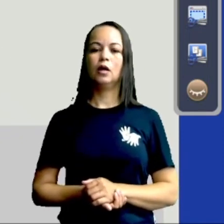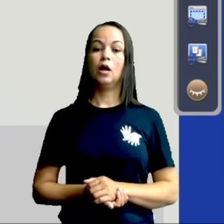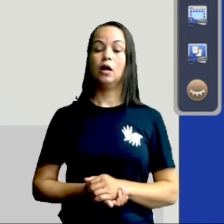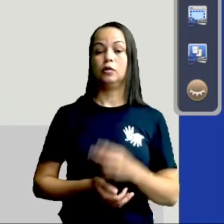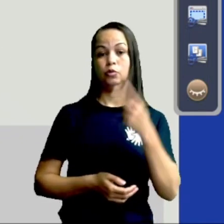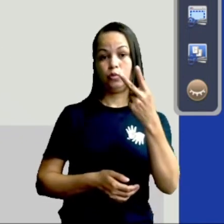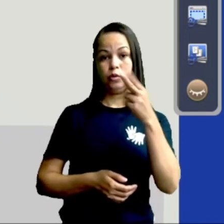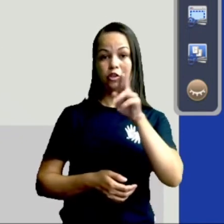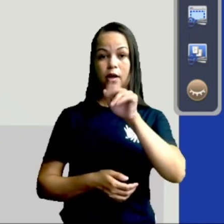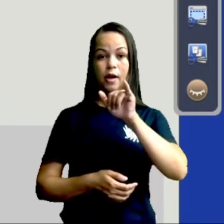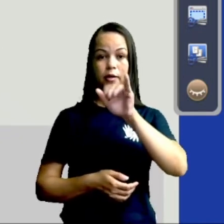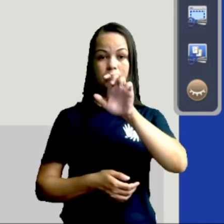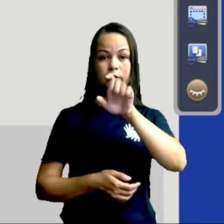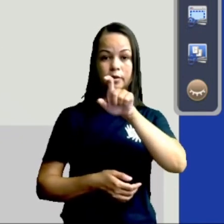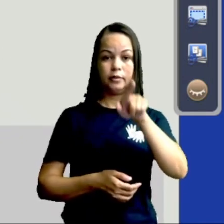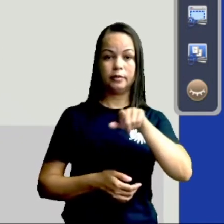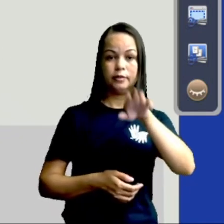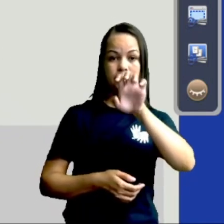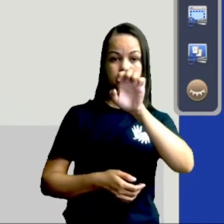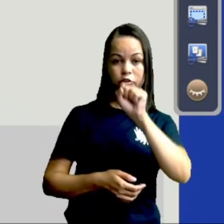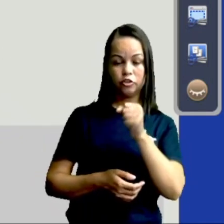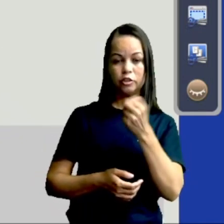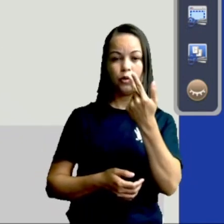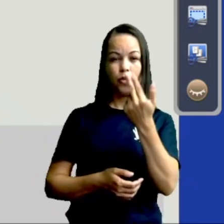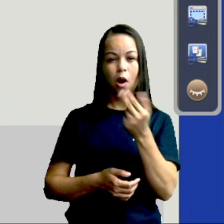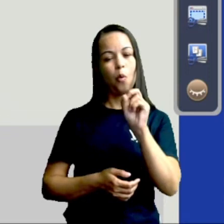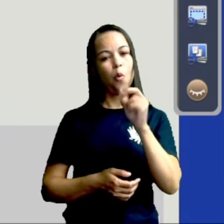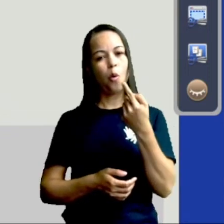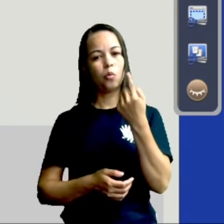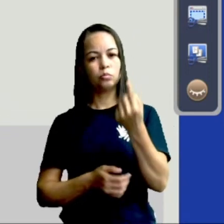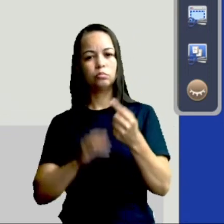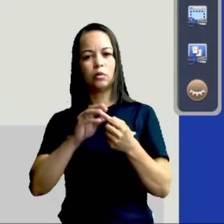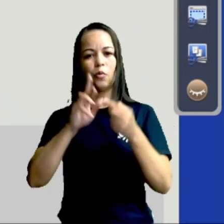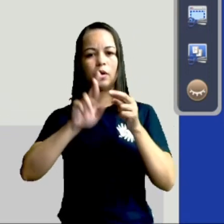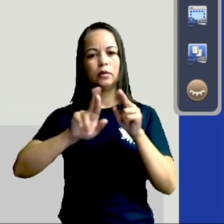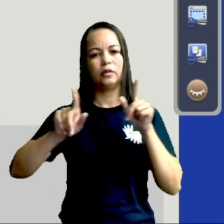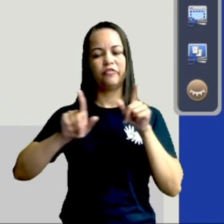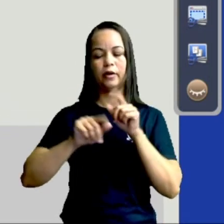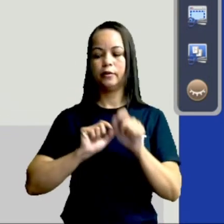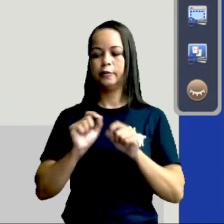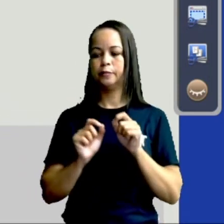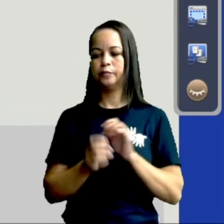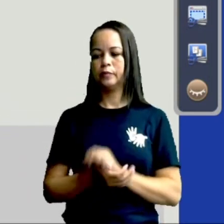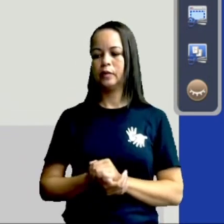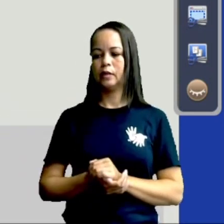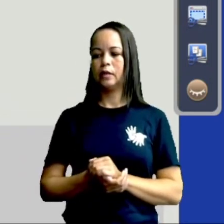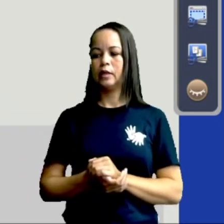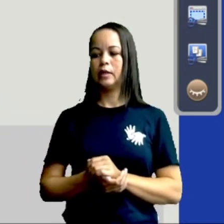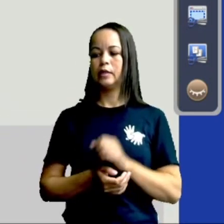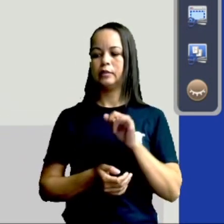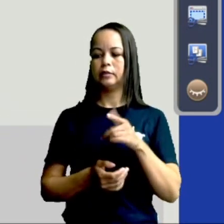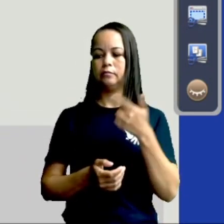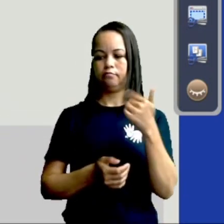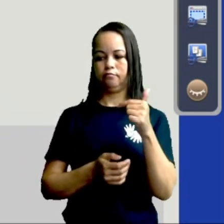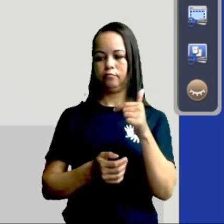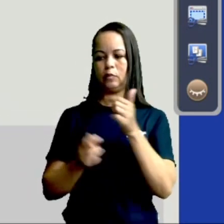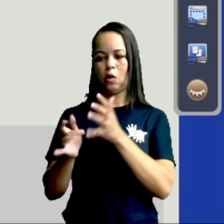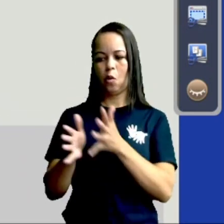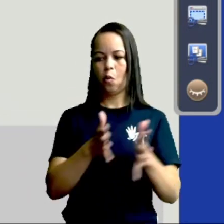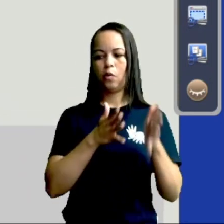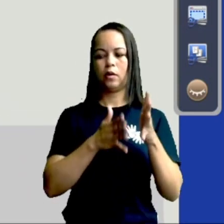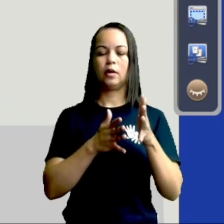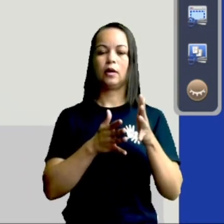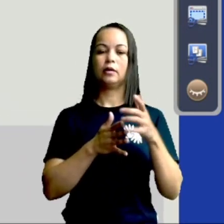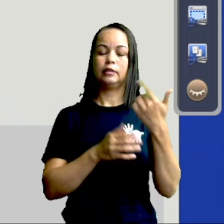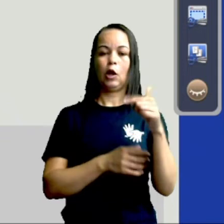iguais. Se o delta der um número negativo, aí nem precisa continuar. Não vai ter raízes, tá?